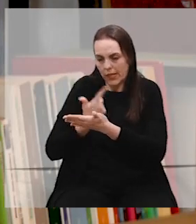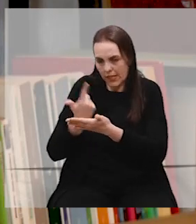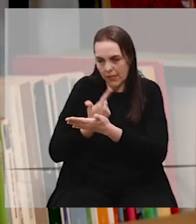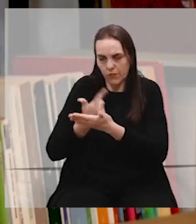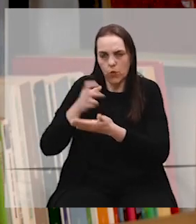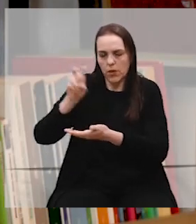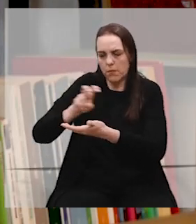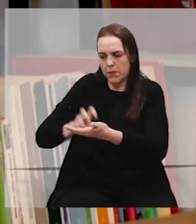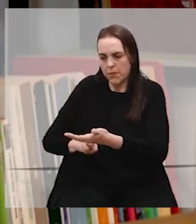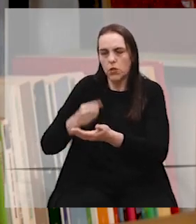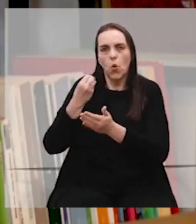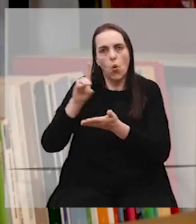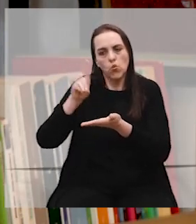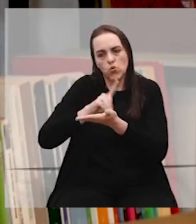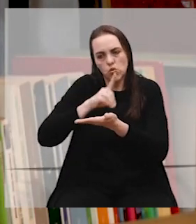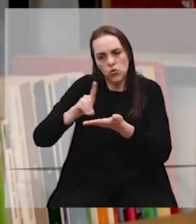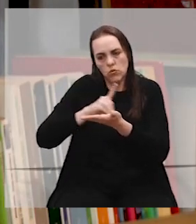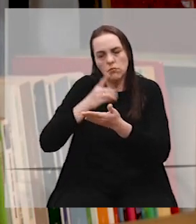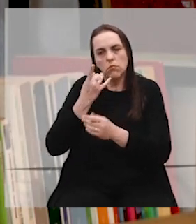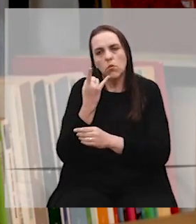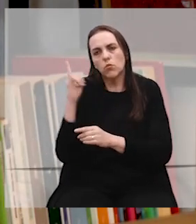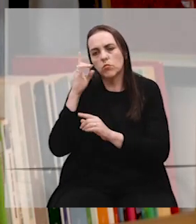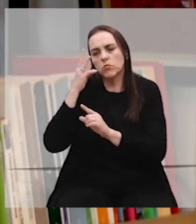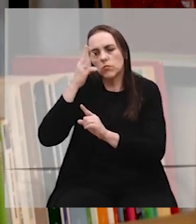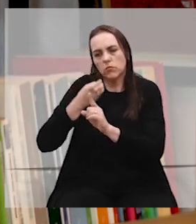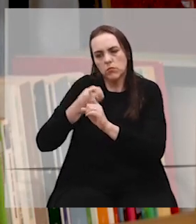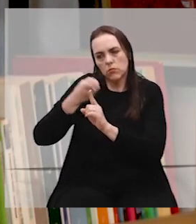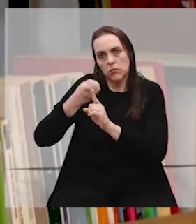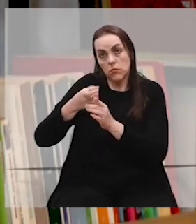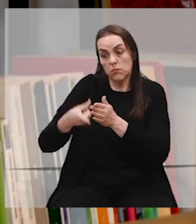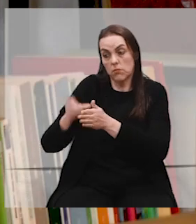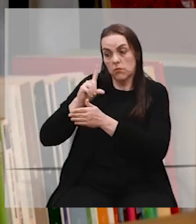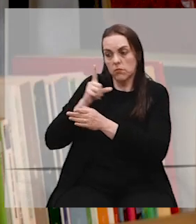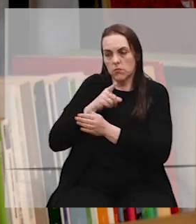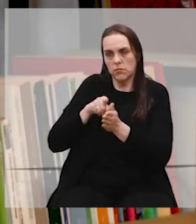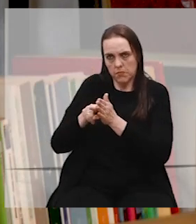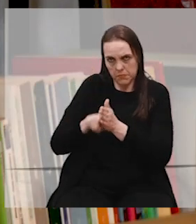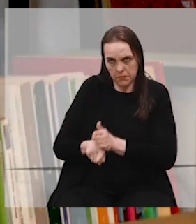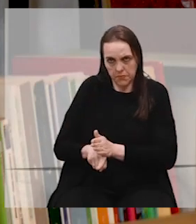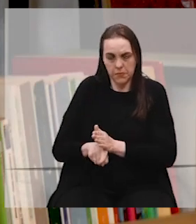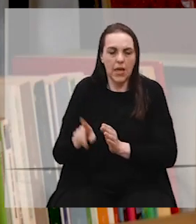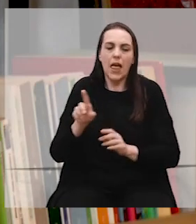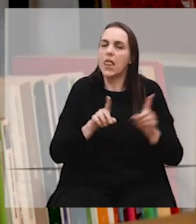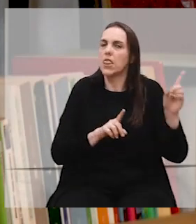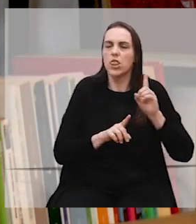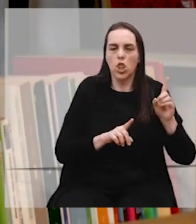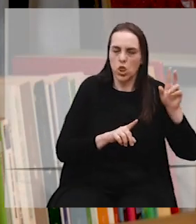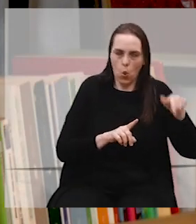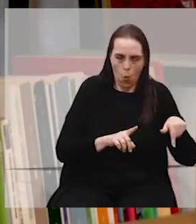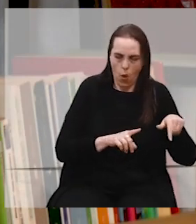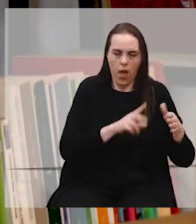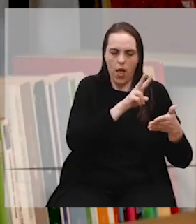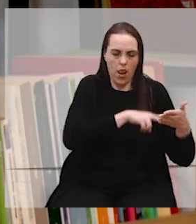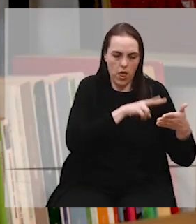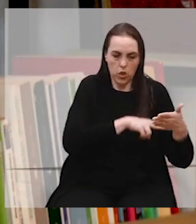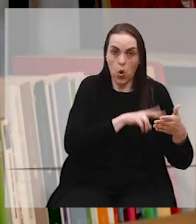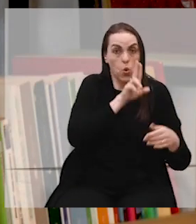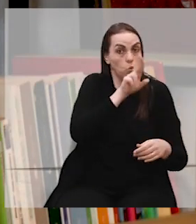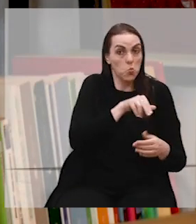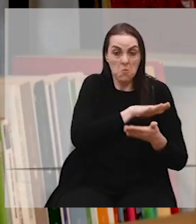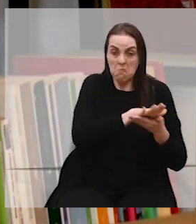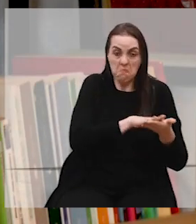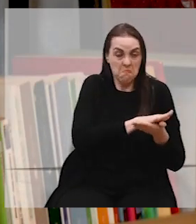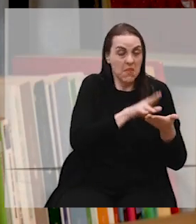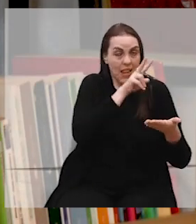impresso ou digital, nos últimos 3 meses, né, anteriores à pesquisa. E o não leitor é aquele que declarou não ter lido